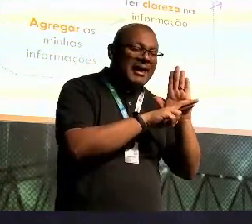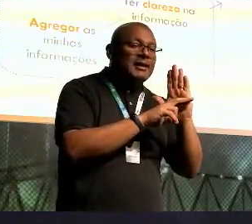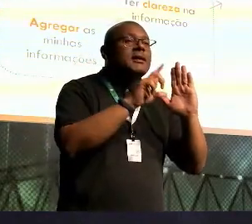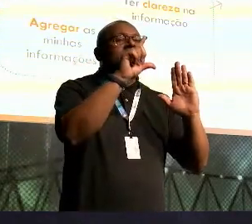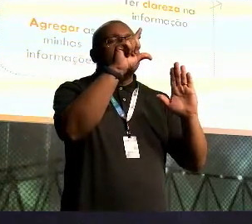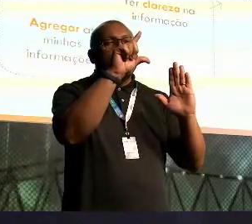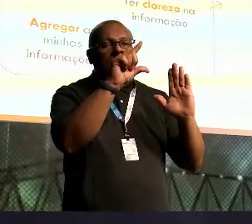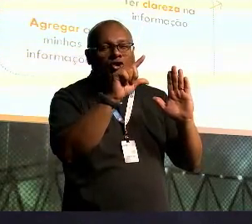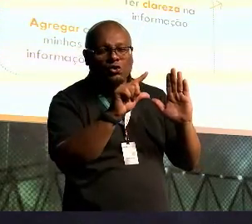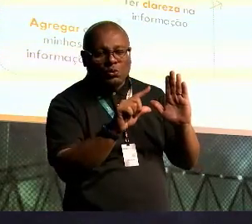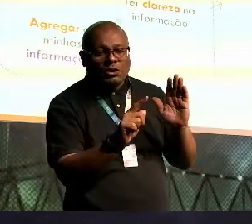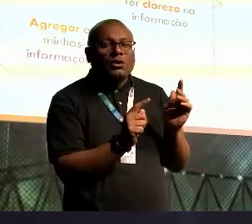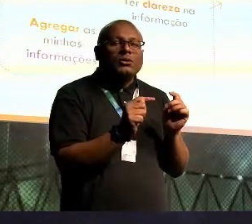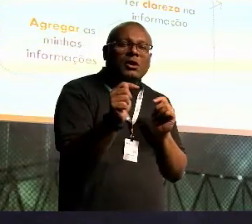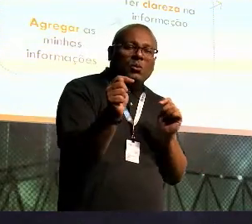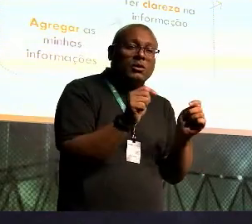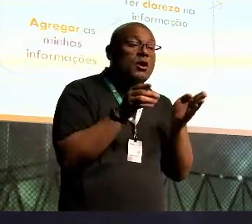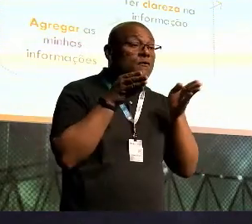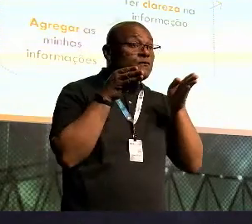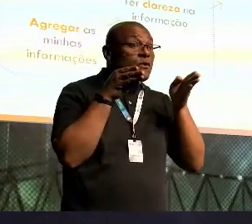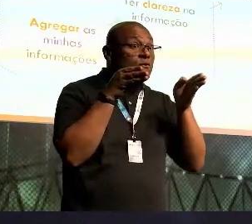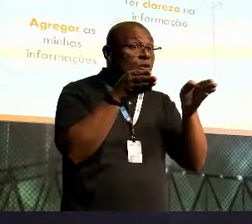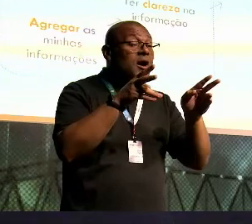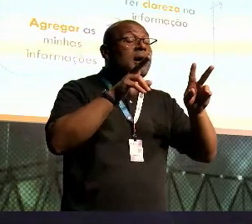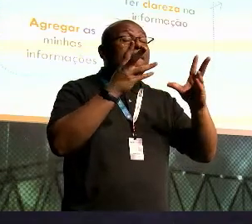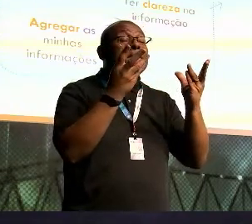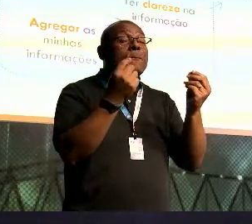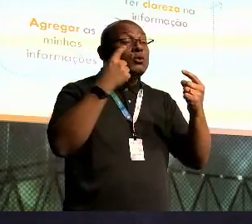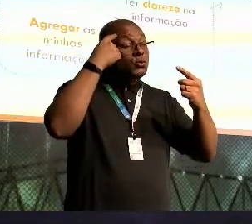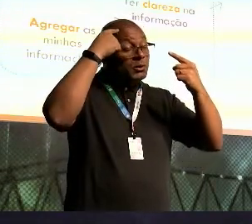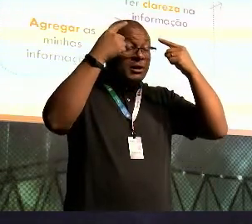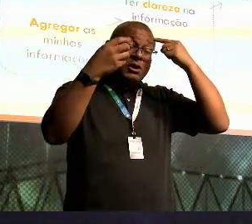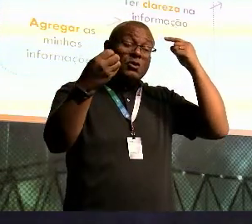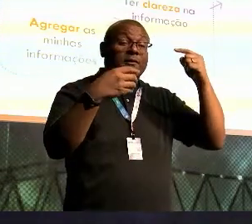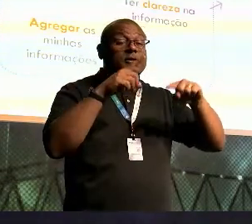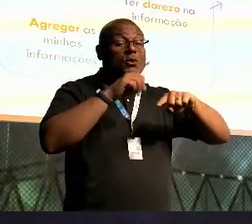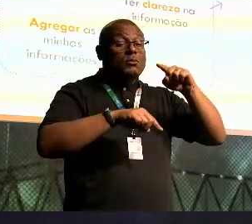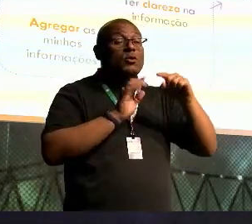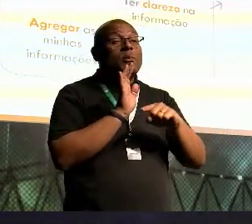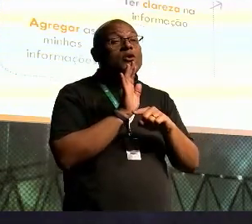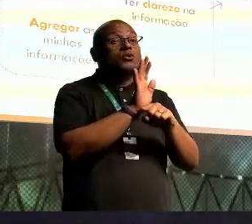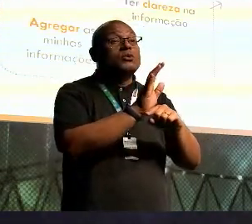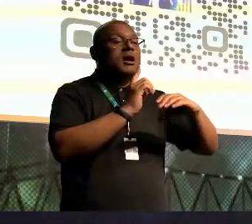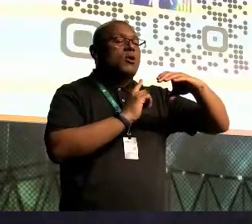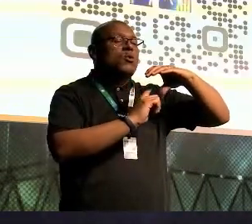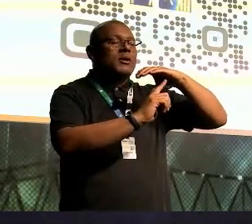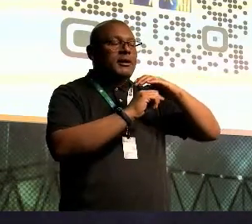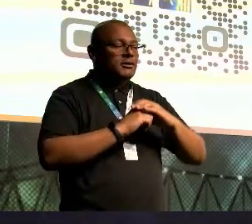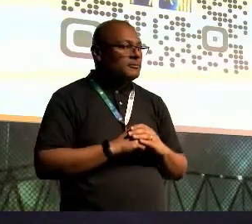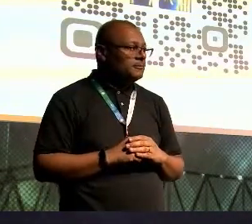desafogando na parte regulatória vão conseguir focar bastante nessa parte de inovação e benefícios para os seus usuários.